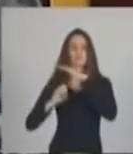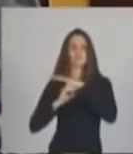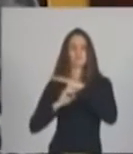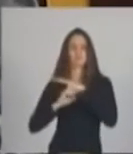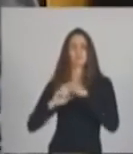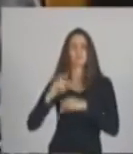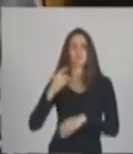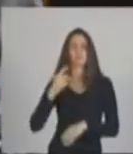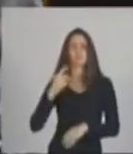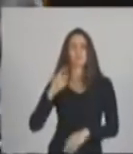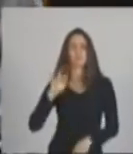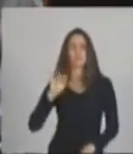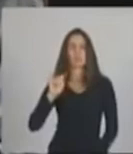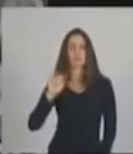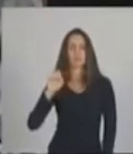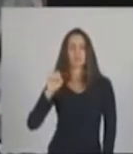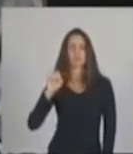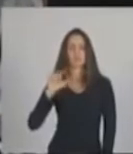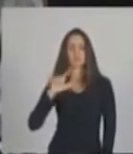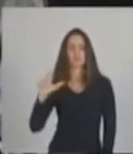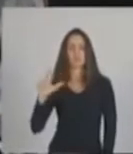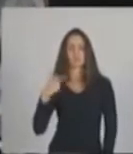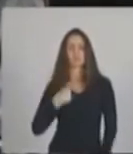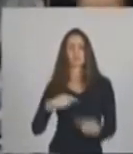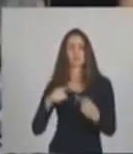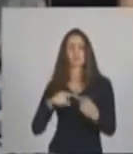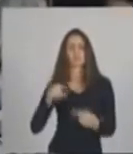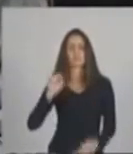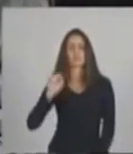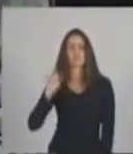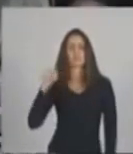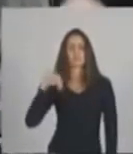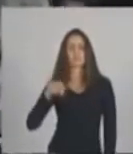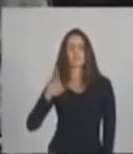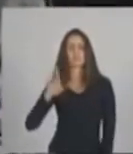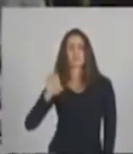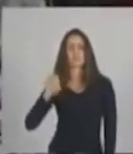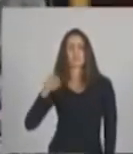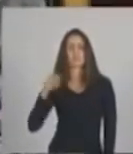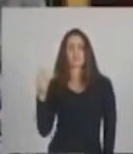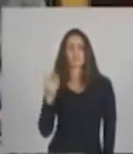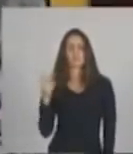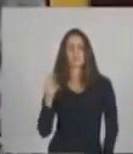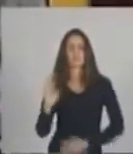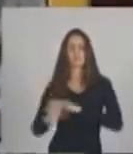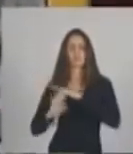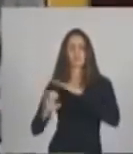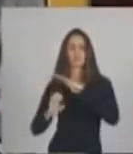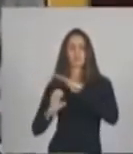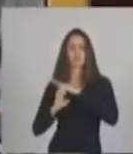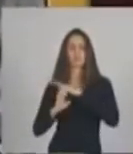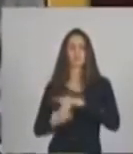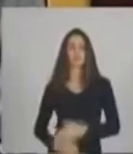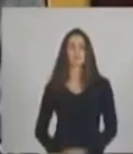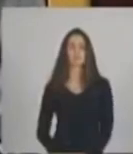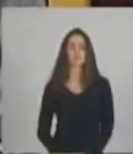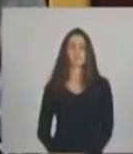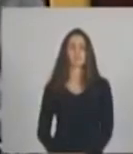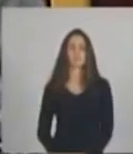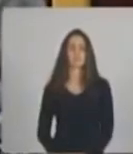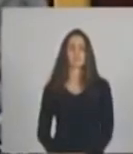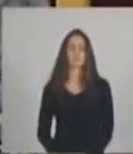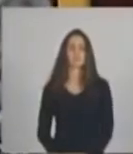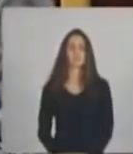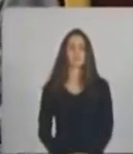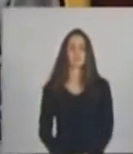do trânsito da aviação São Remo. Ambos morreram de Covid. Eu quero pedir a vossa excelência requerer